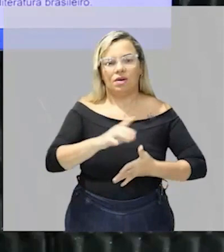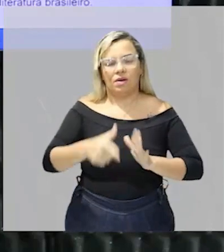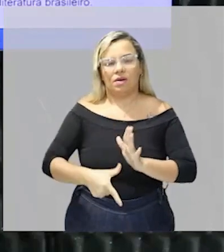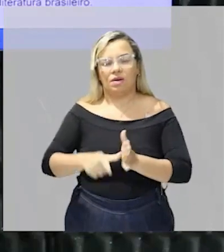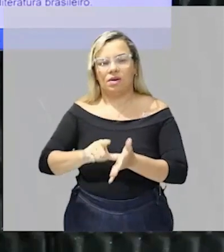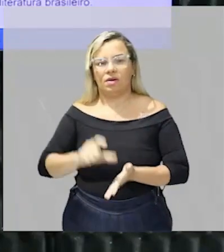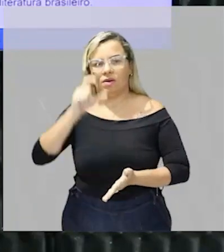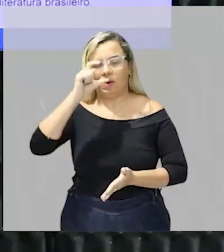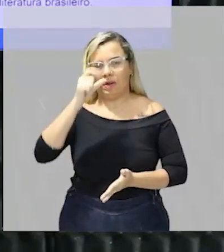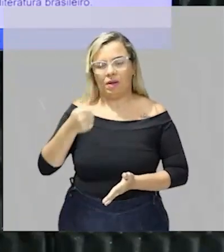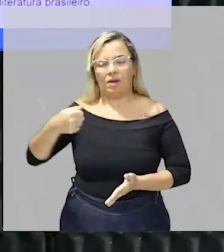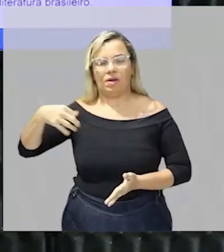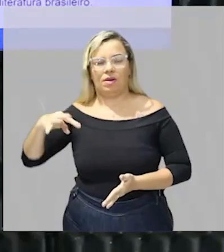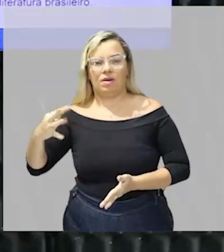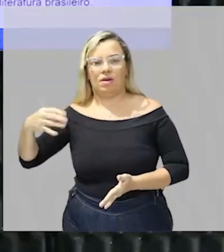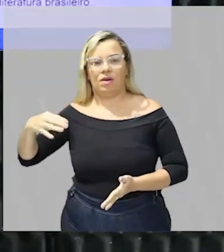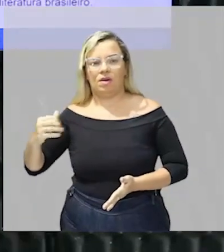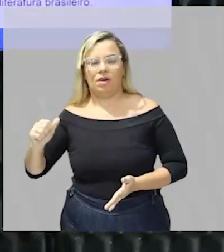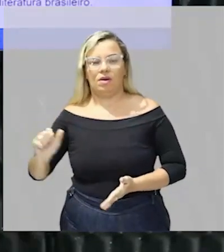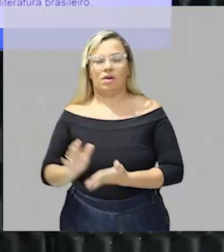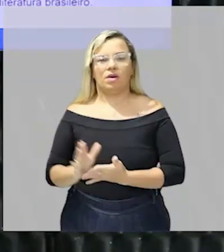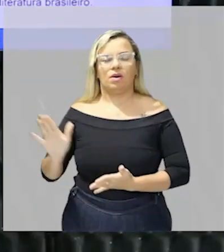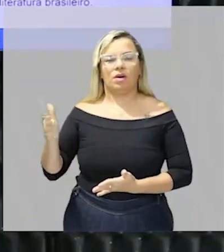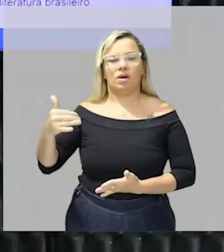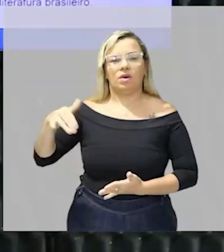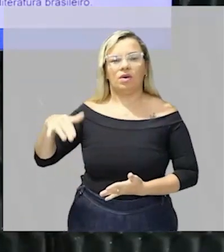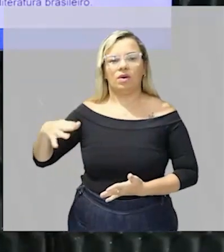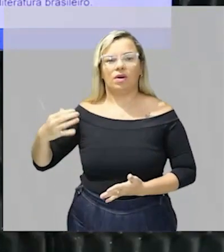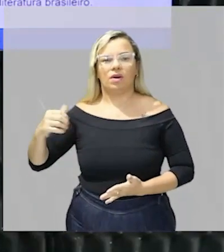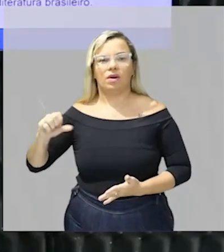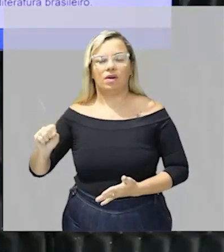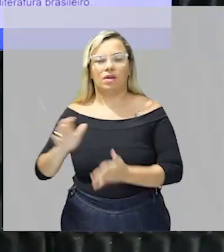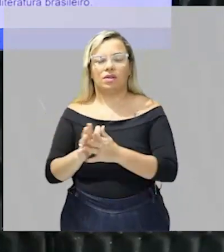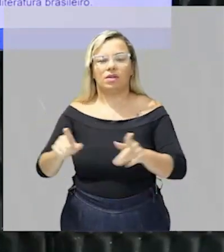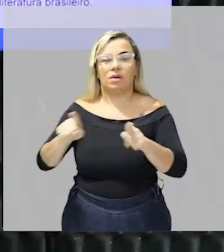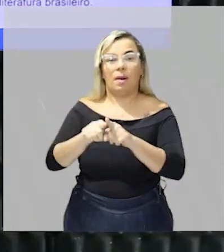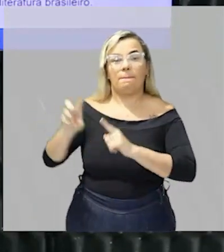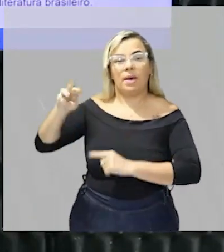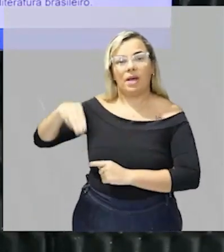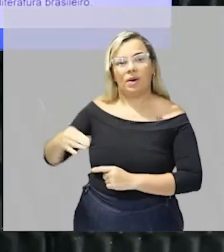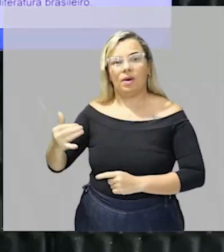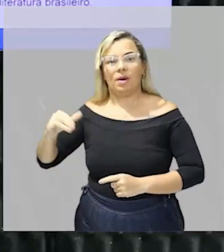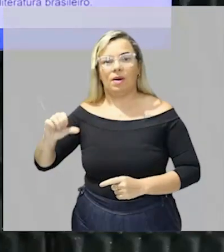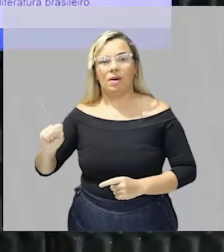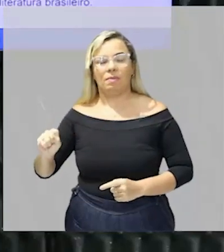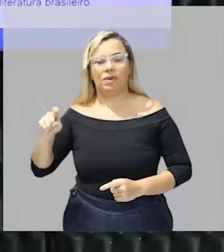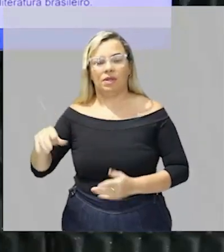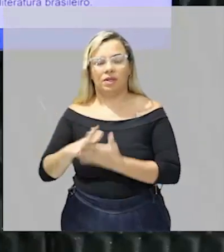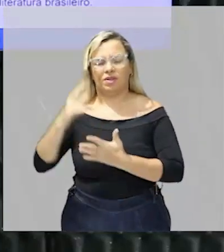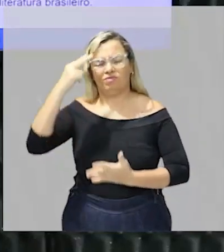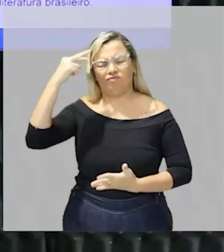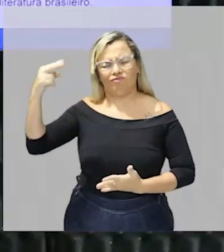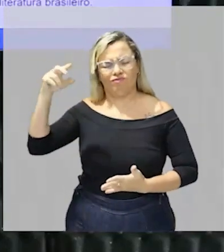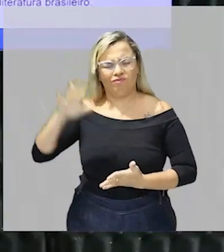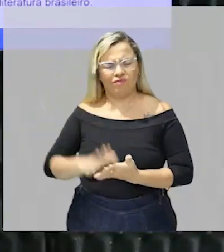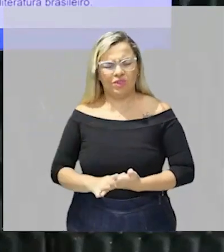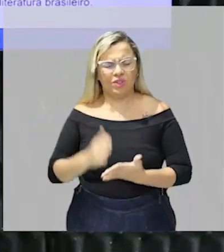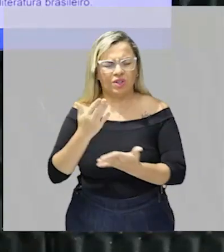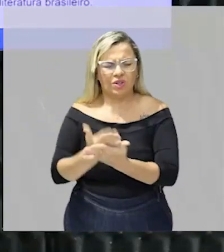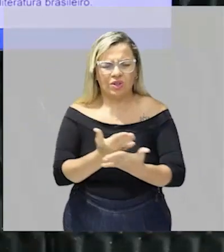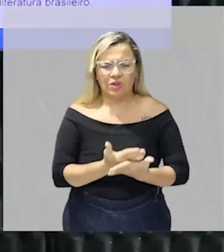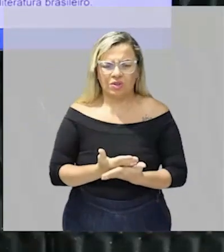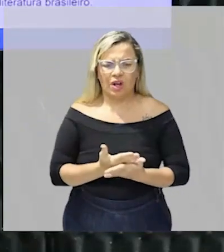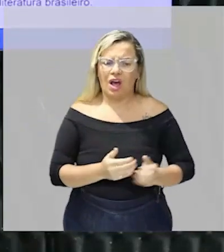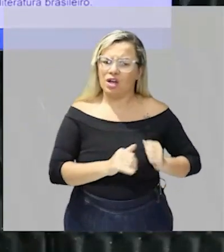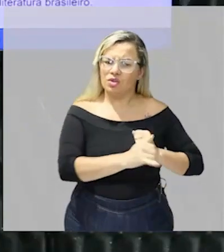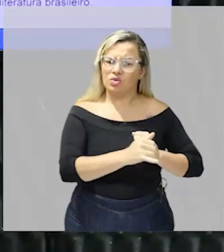os astecas, os incas, os maias, esses historiadores, eles estão deixando as crônicas de